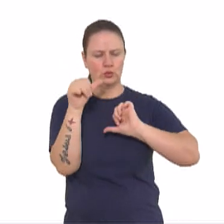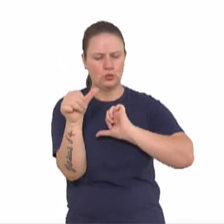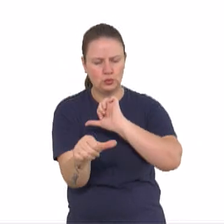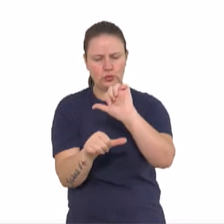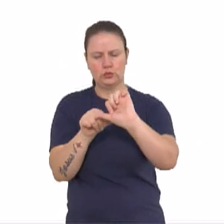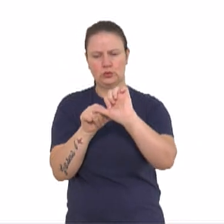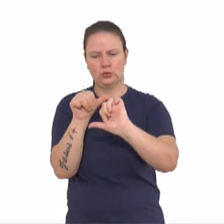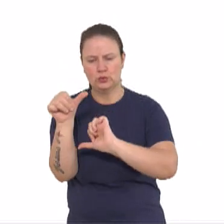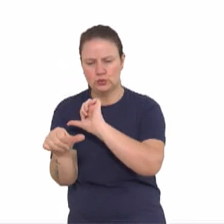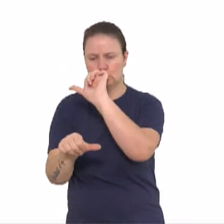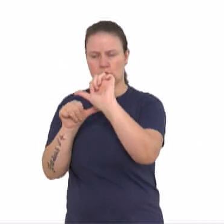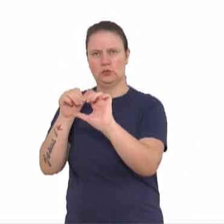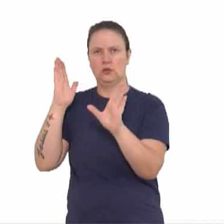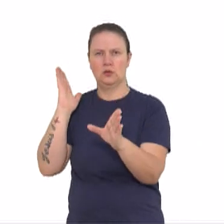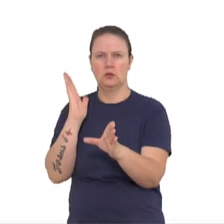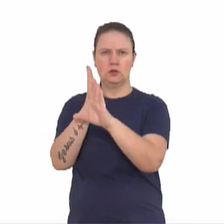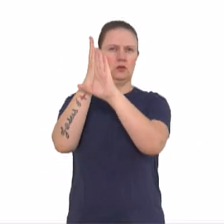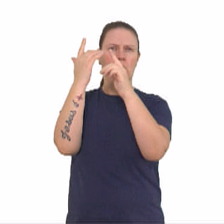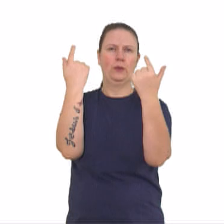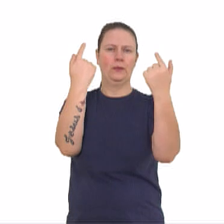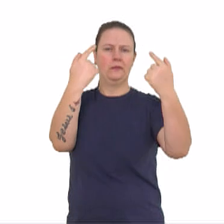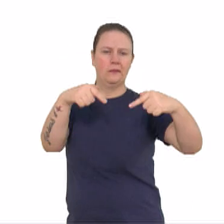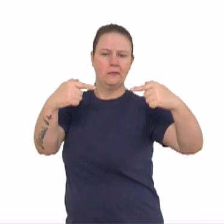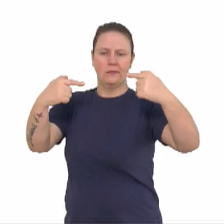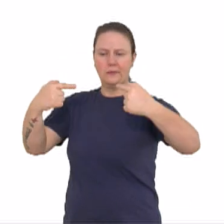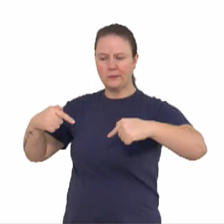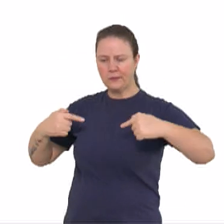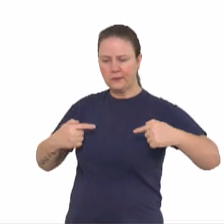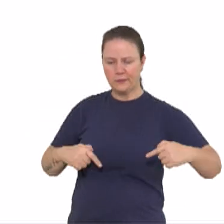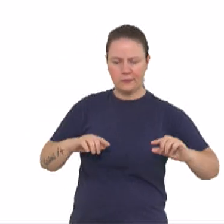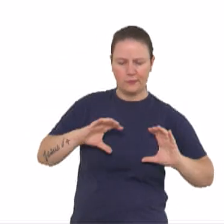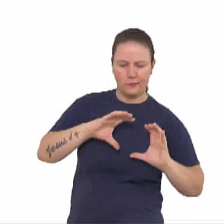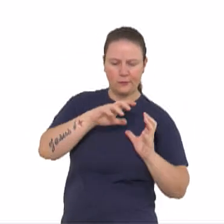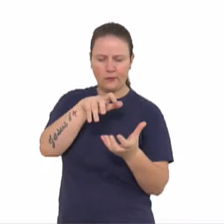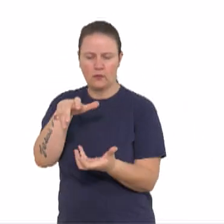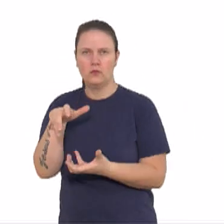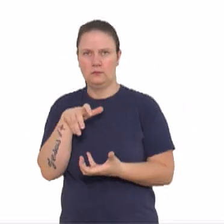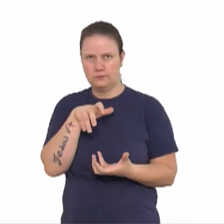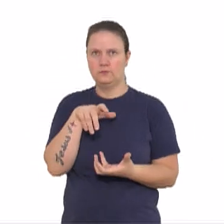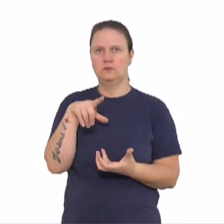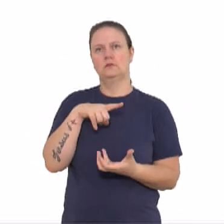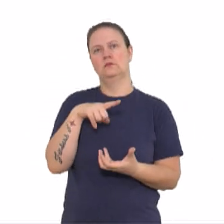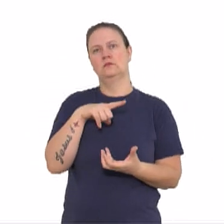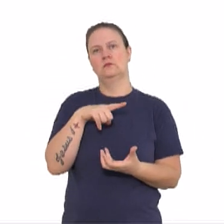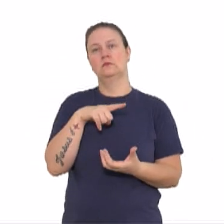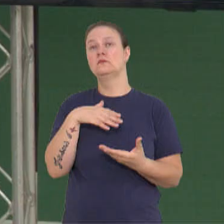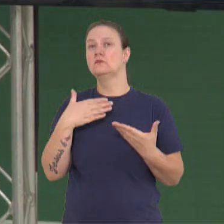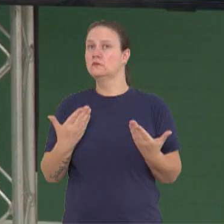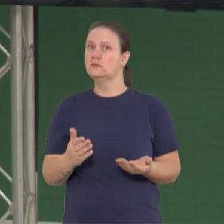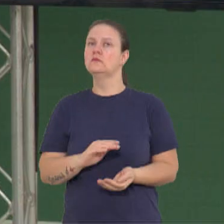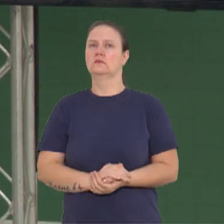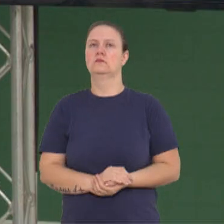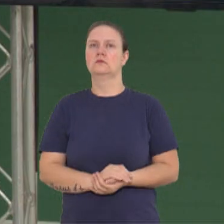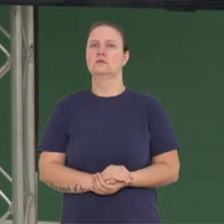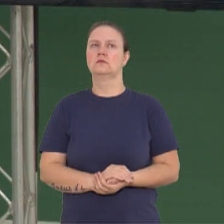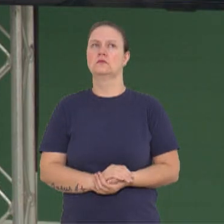outro, pela contradição do mundo. Essa doxografia